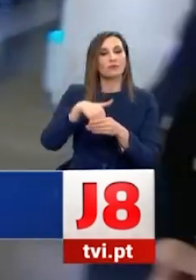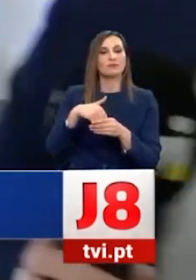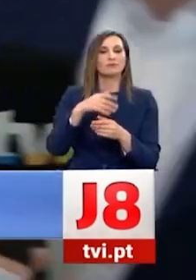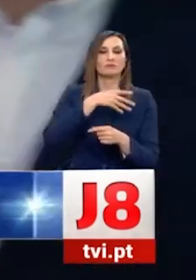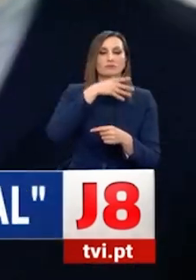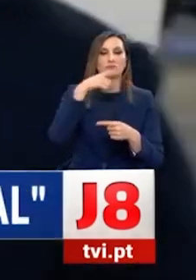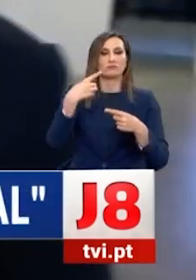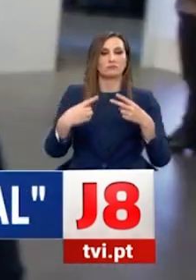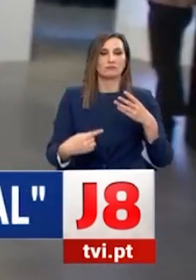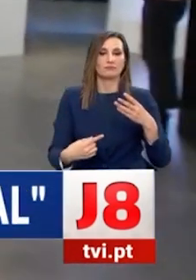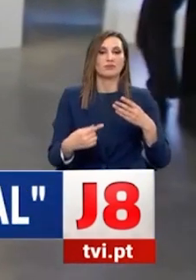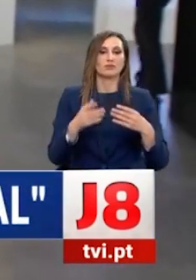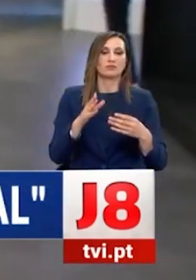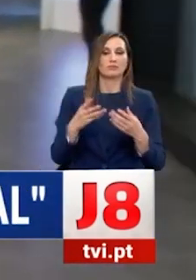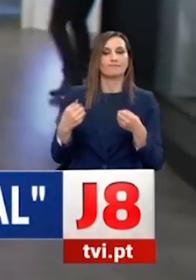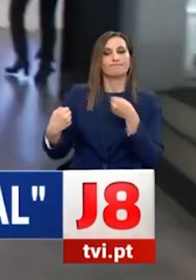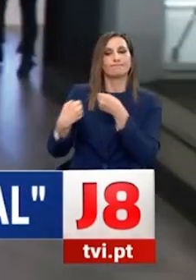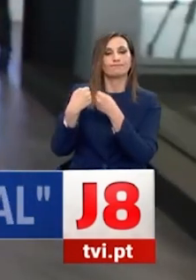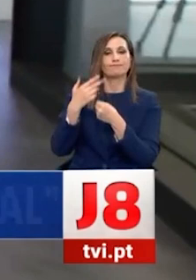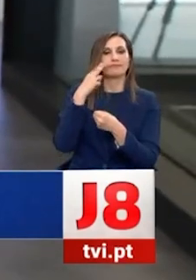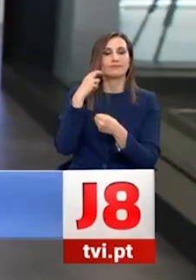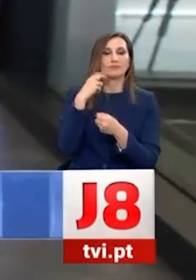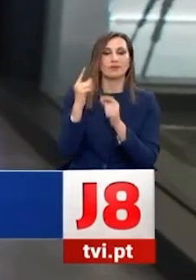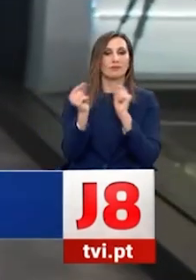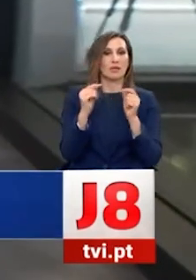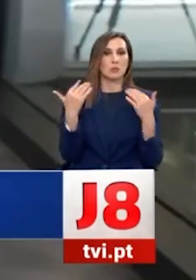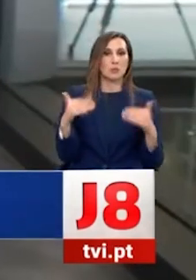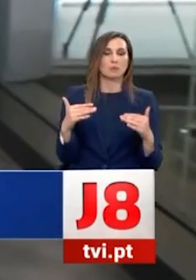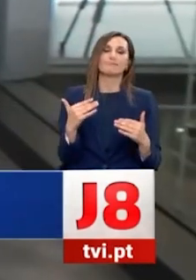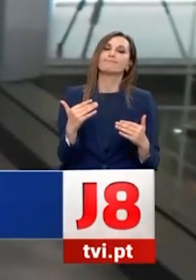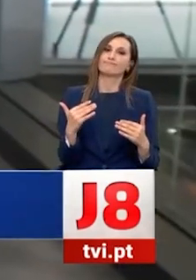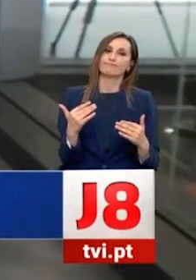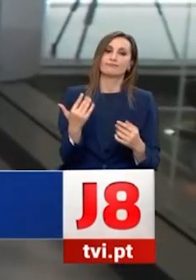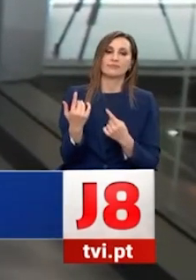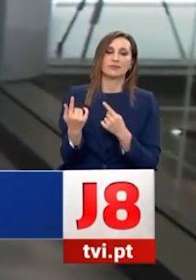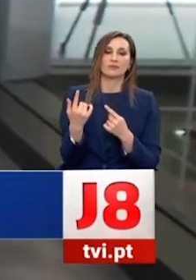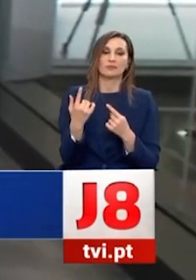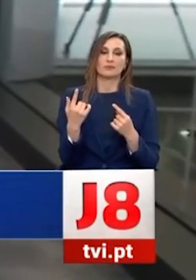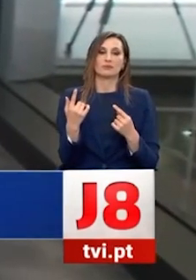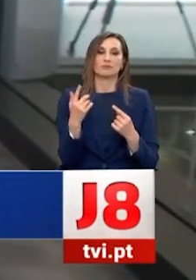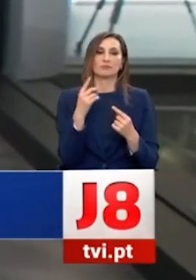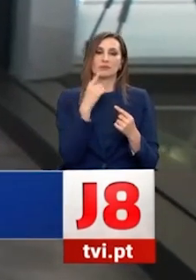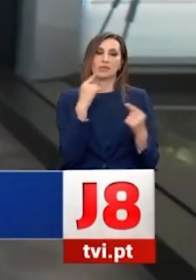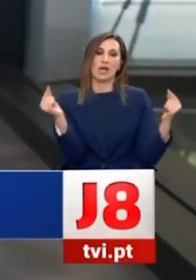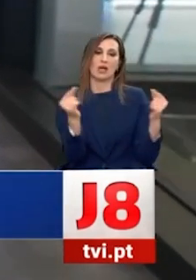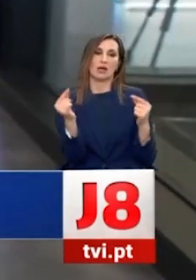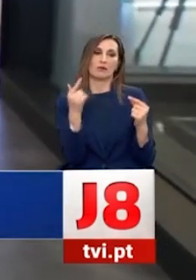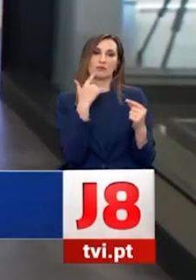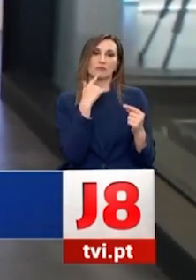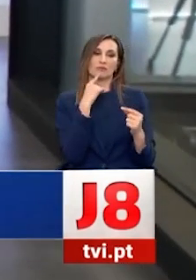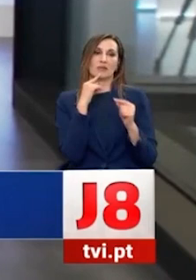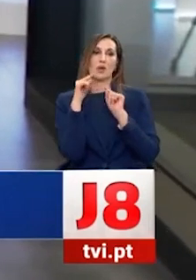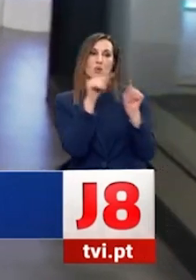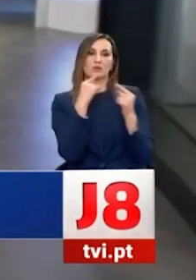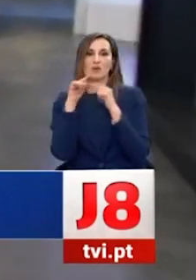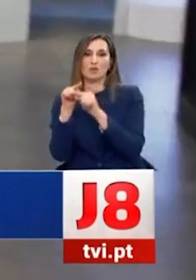aqui argumentos com André Ventura num debate aceso, com alguma troca de acusações, que de resto tem sido